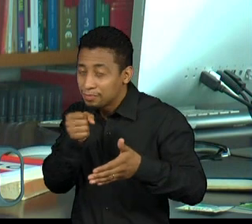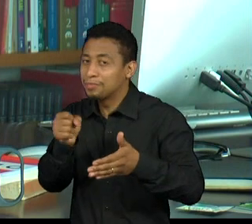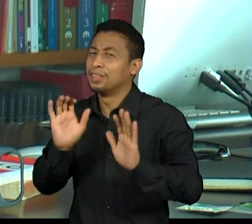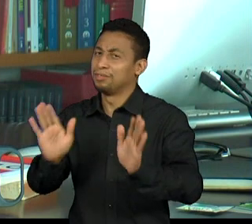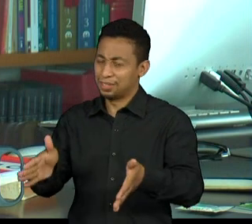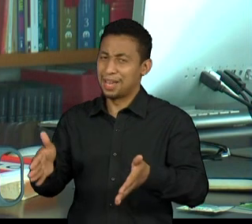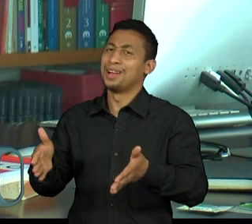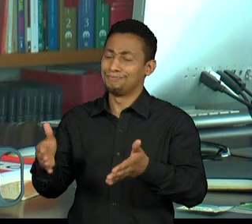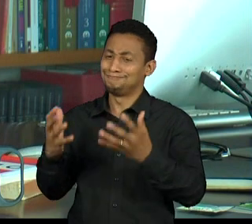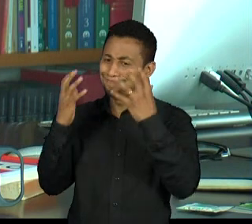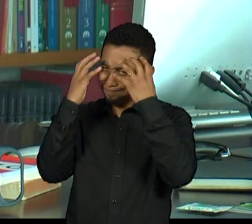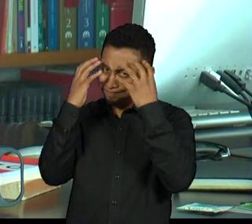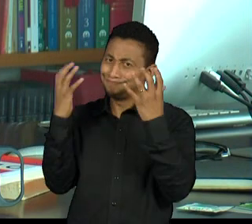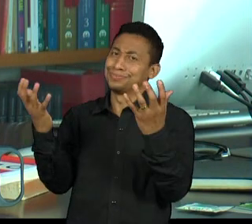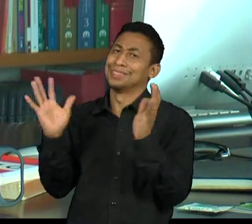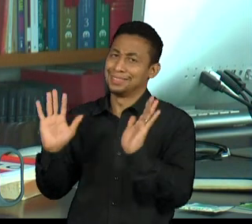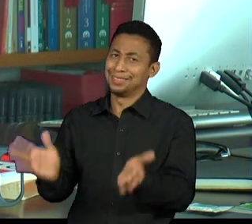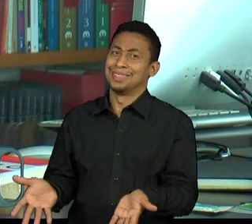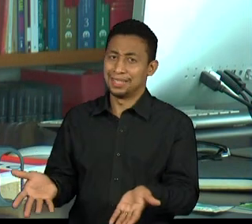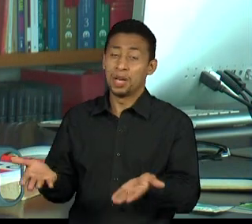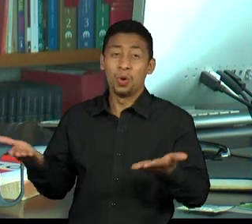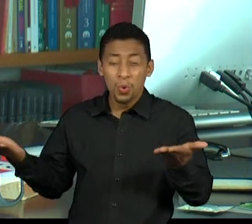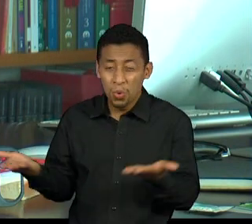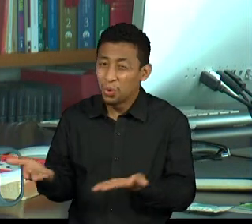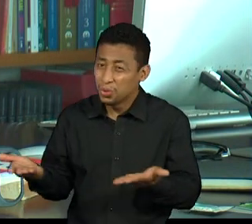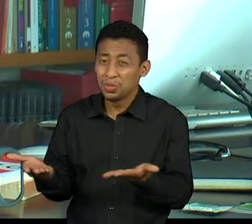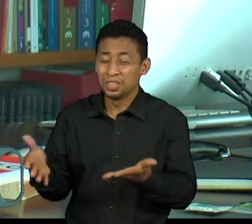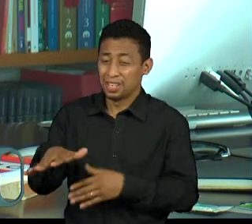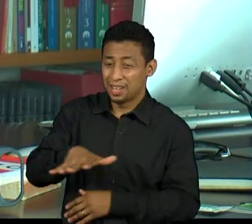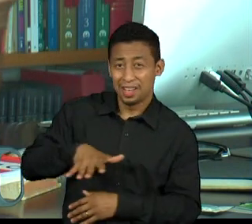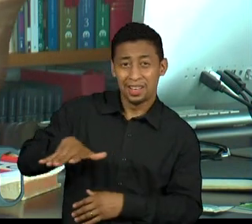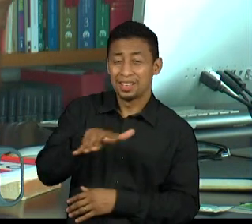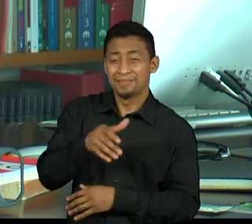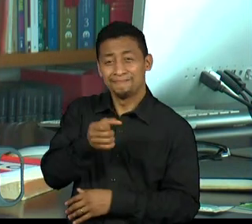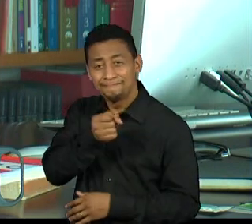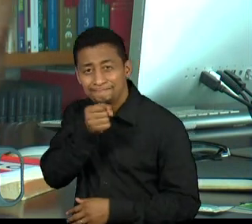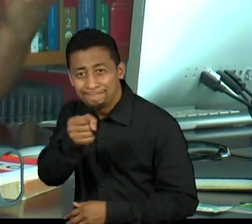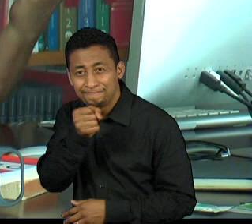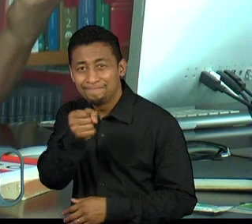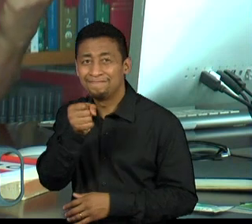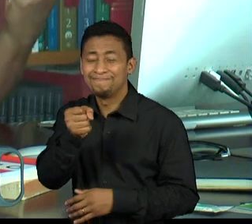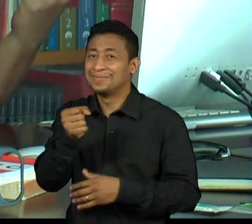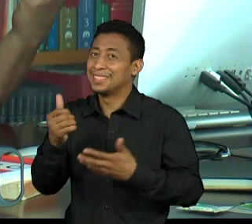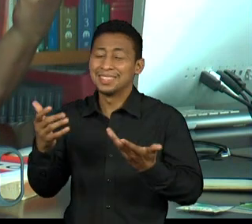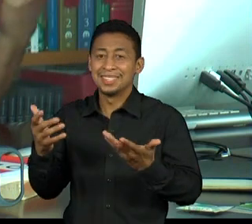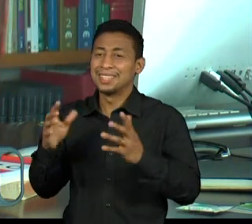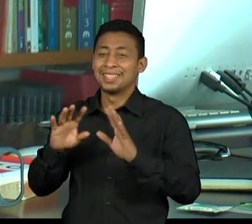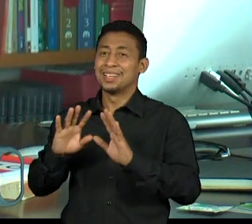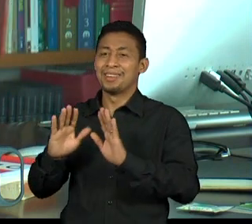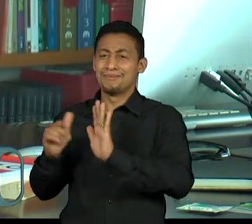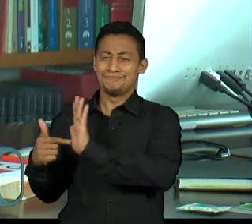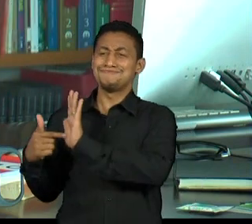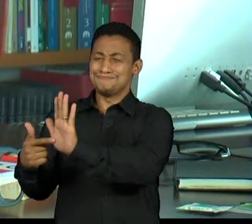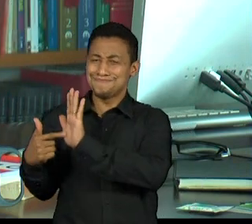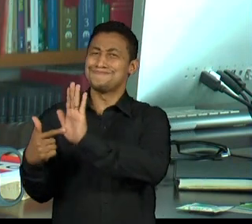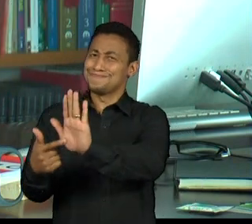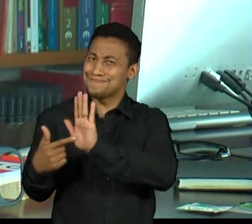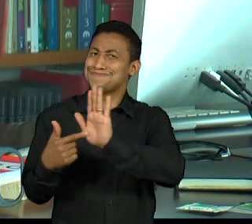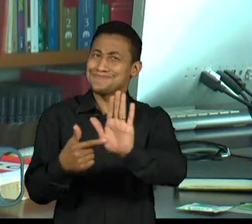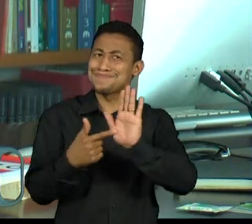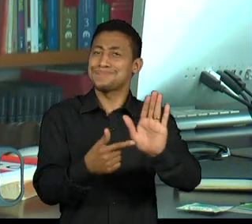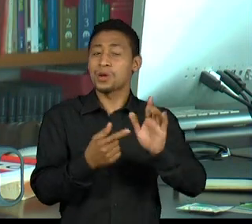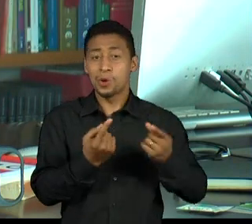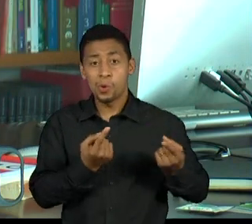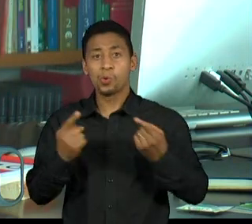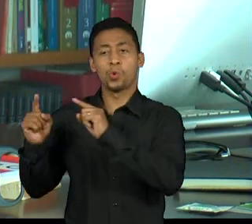enchendo cada vez mais cheio. Hoje a imprensa é uma muralha contra a barbárie. Basta ver que até os